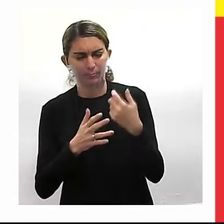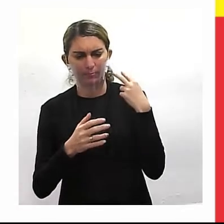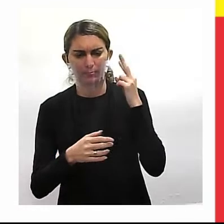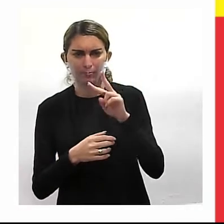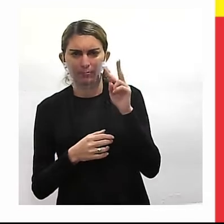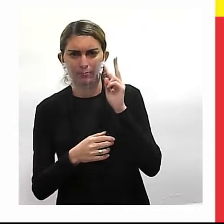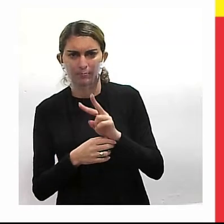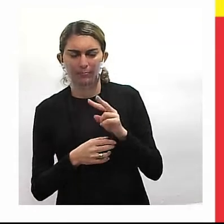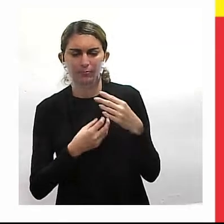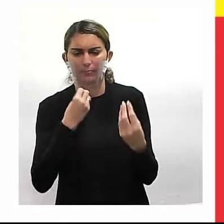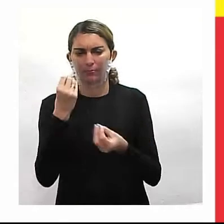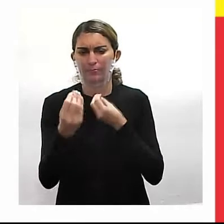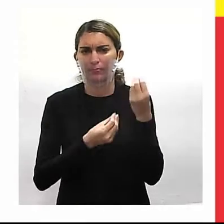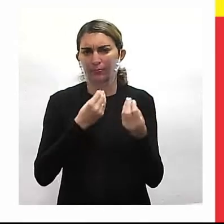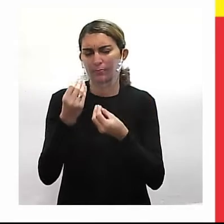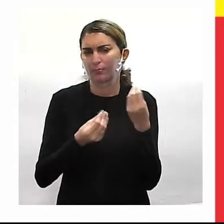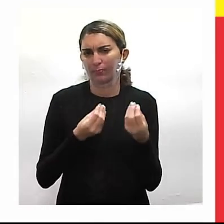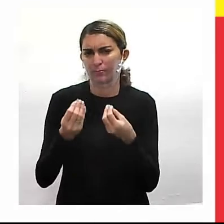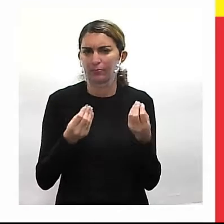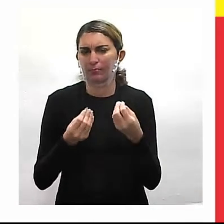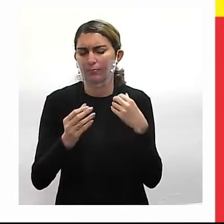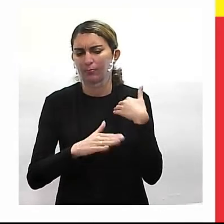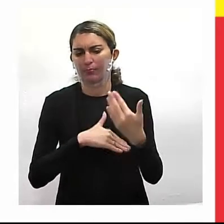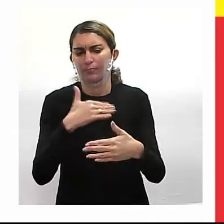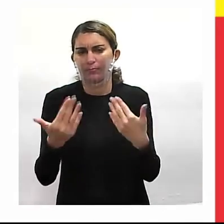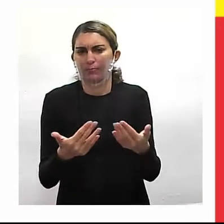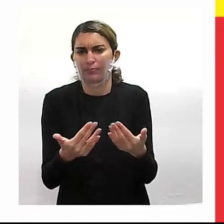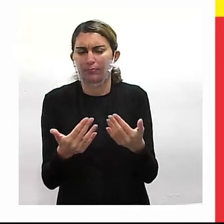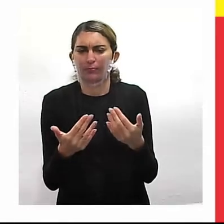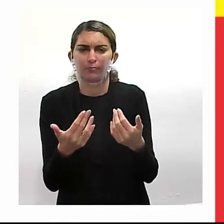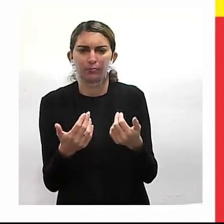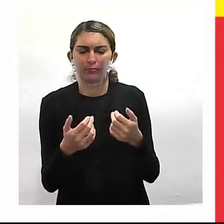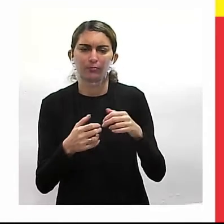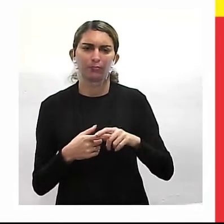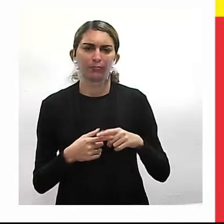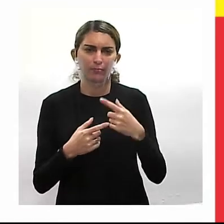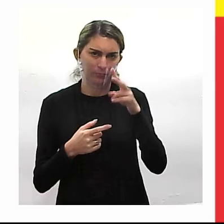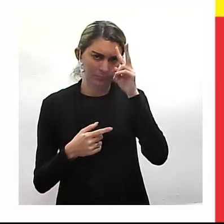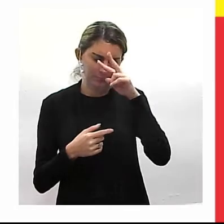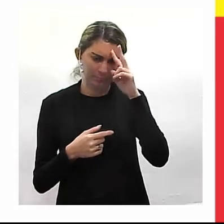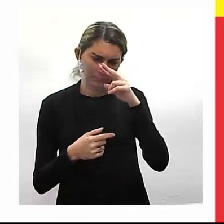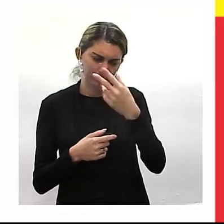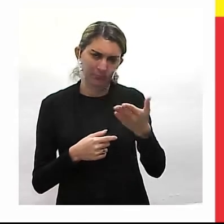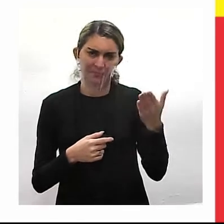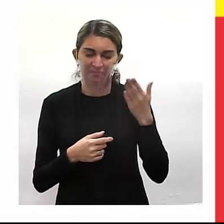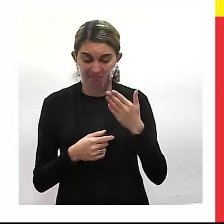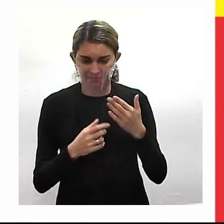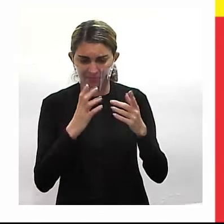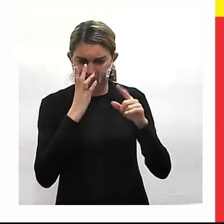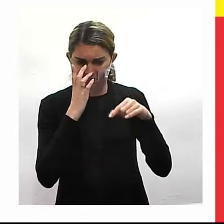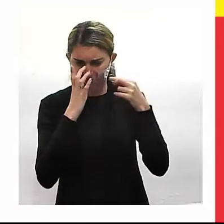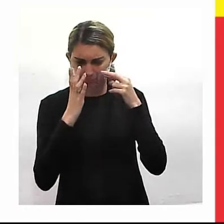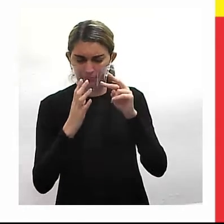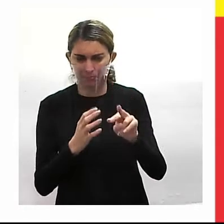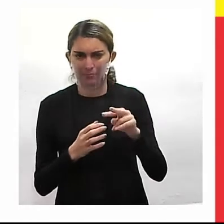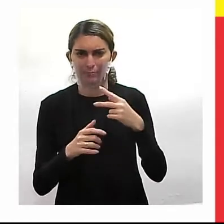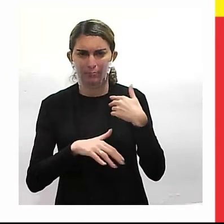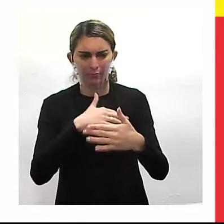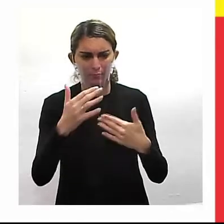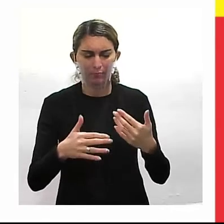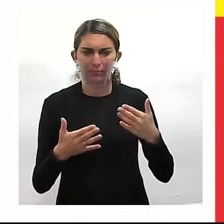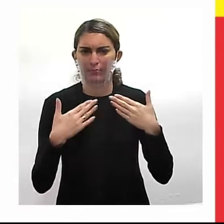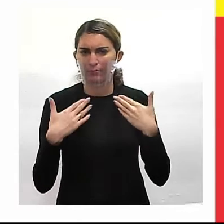relembrar, né? Vamos revisar aqueles processos endotérmicos e exotérmicos, para você lembrar, né? Então, aqui, ó, a gente viu aquele processo de absorção de